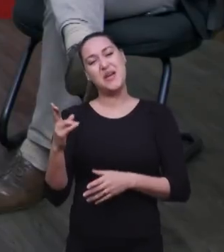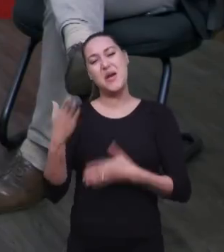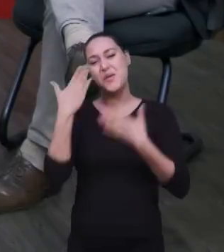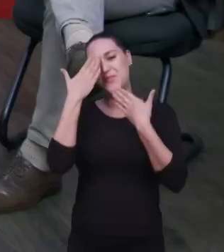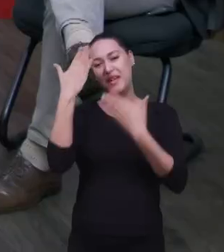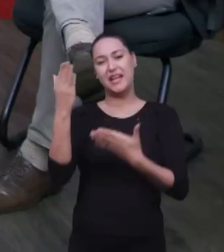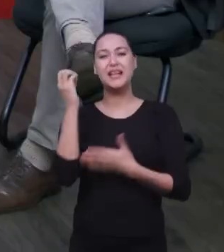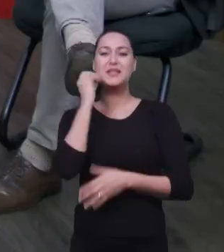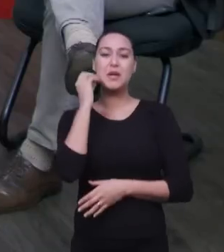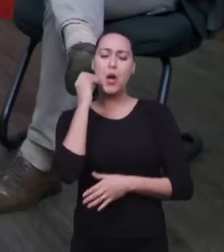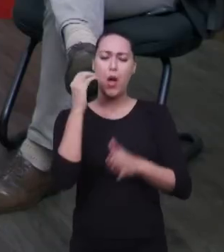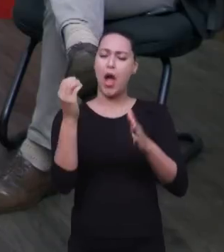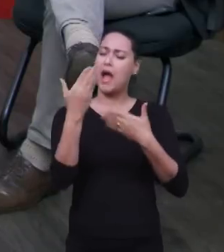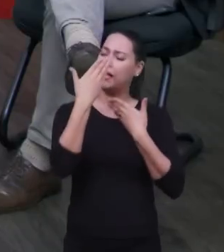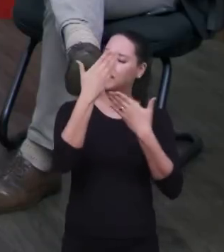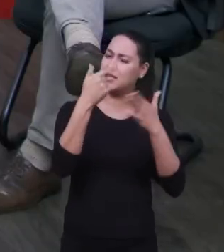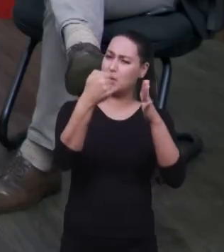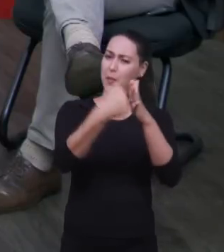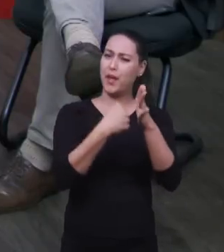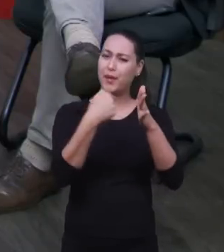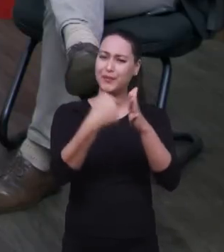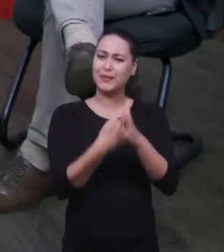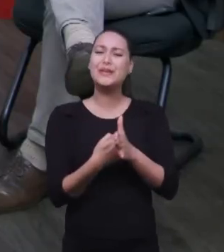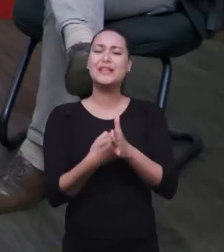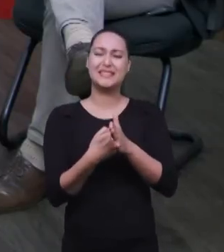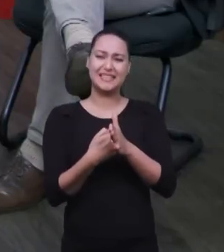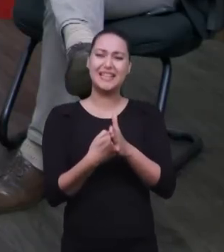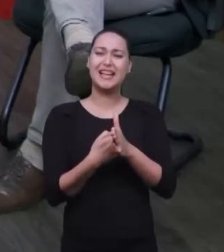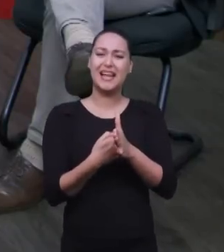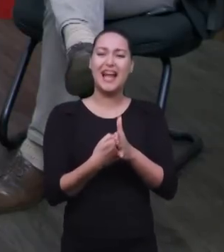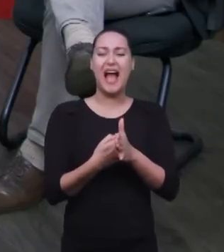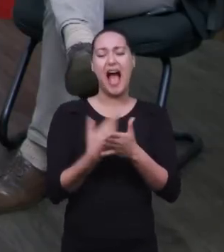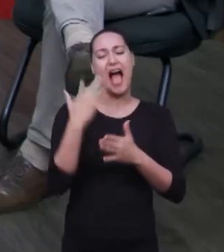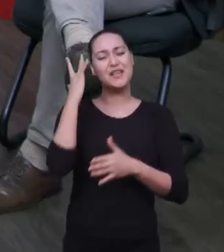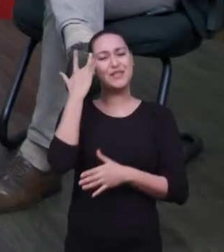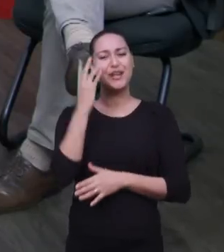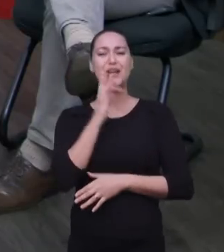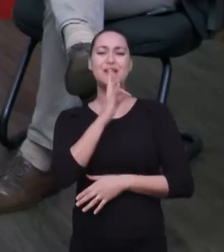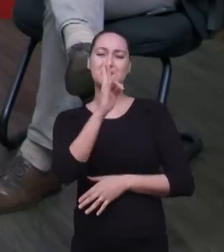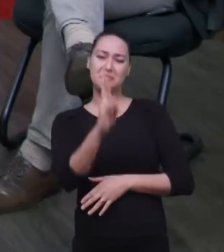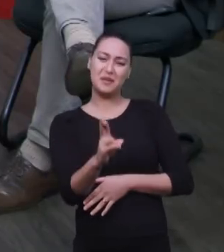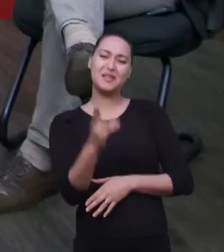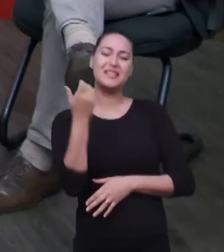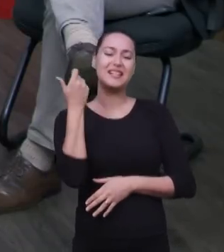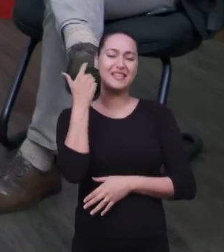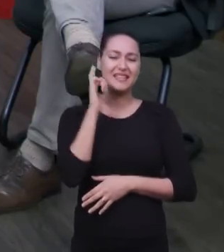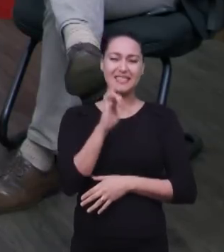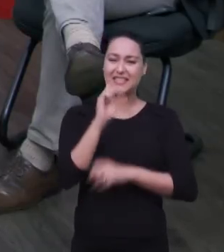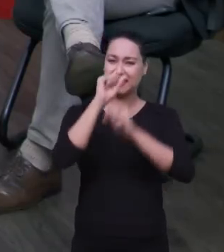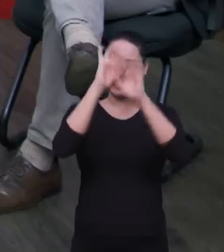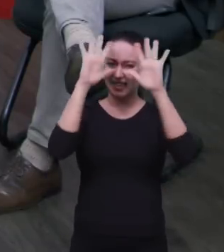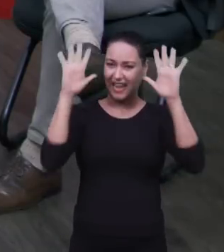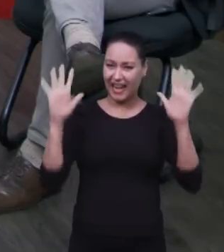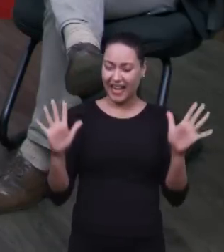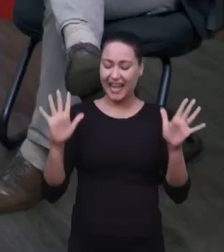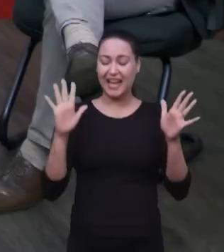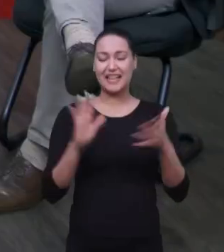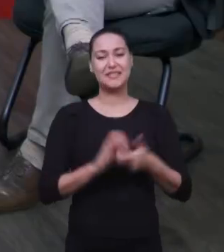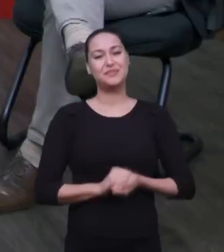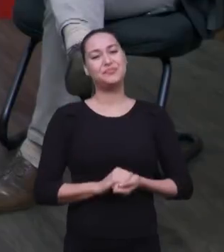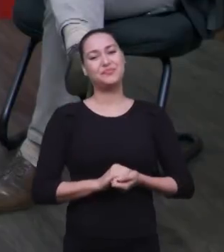eu quero aqui agradecer as perguntas que foram feitas pelos jovens e espero que as respostas tenham sido a contento, né, que tudo